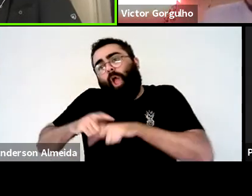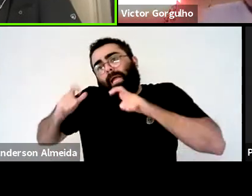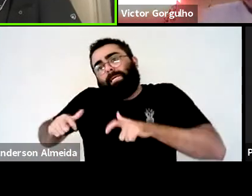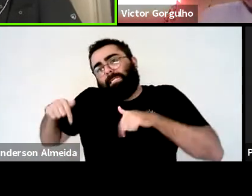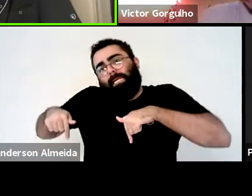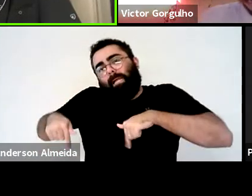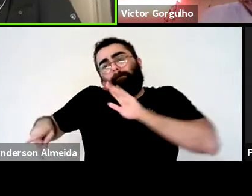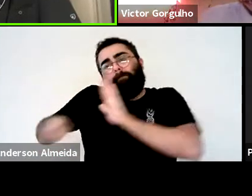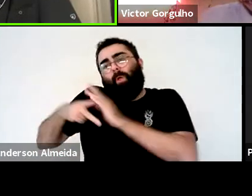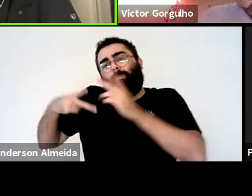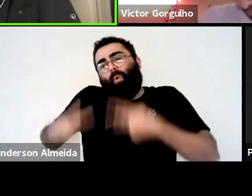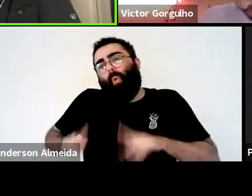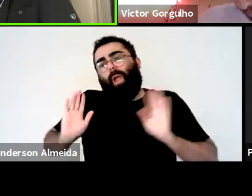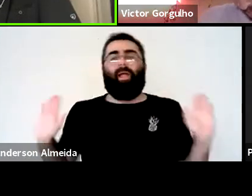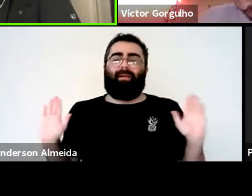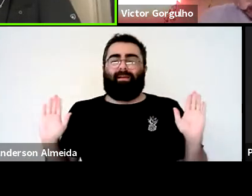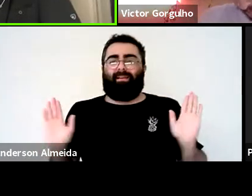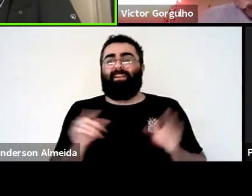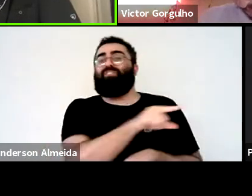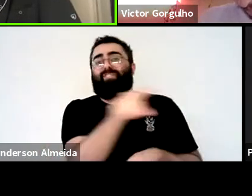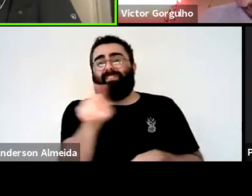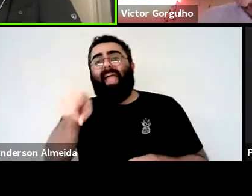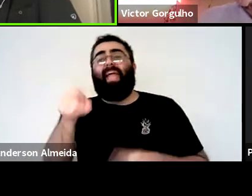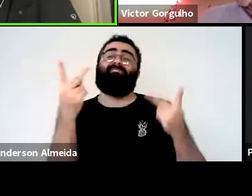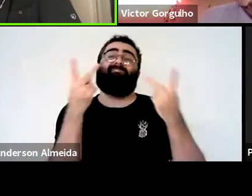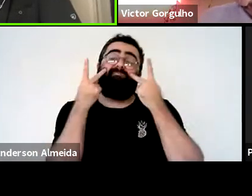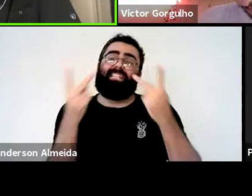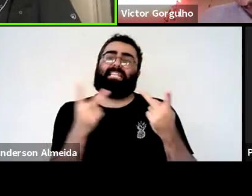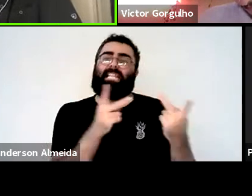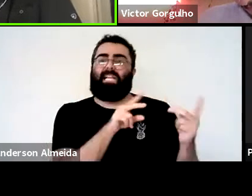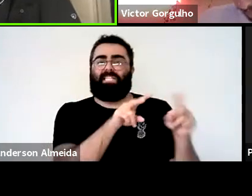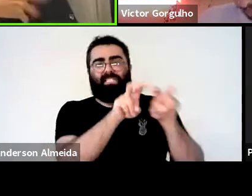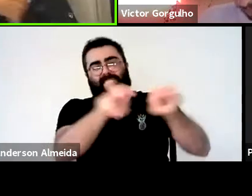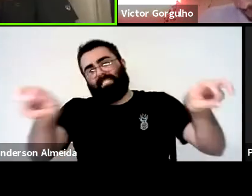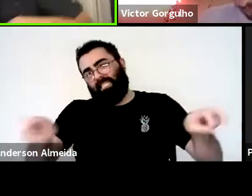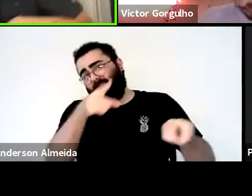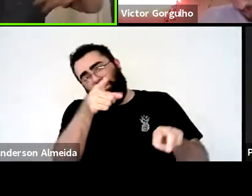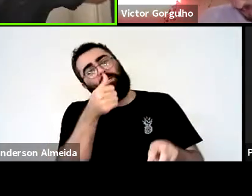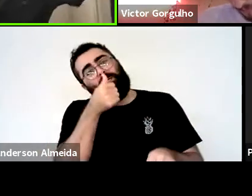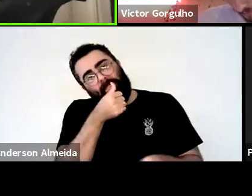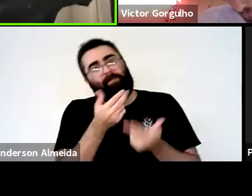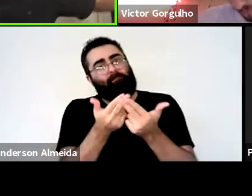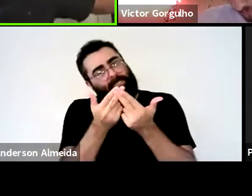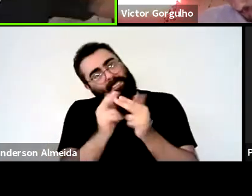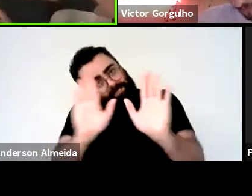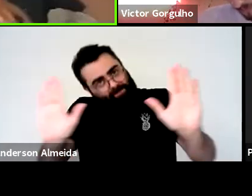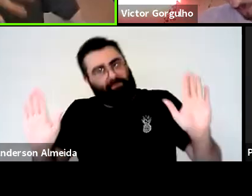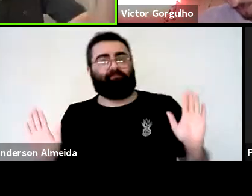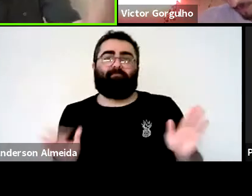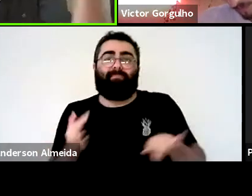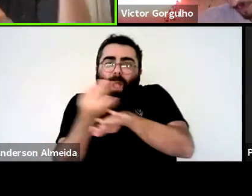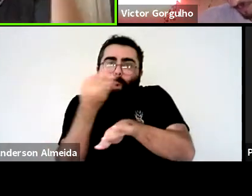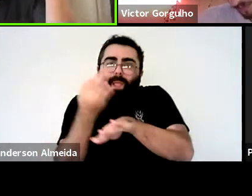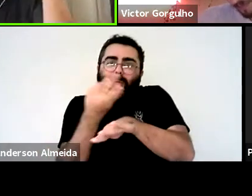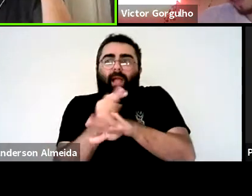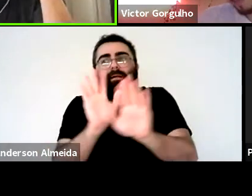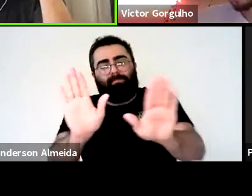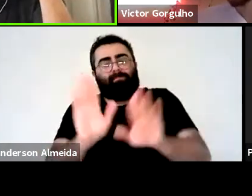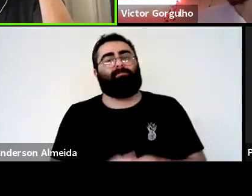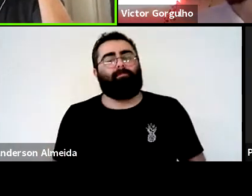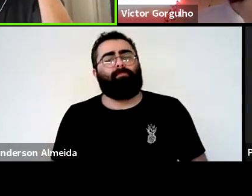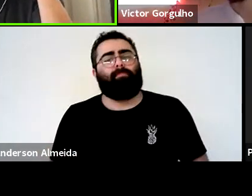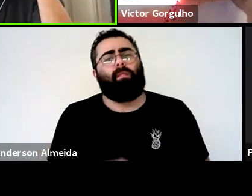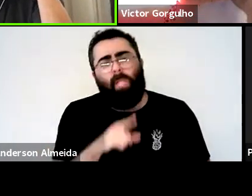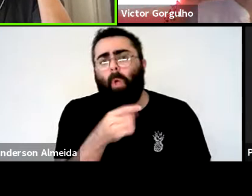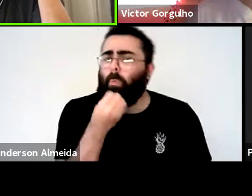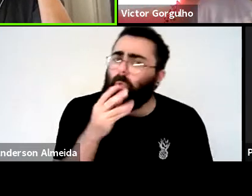aí molecular mesmo, né? Literalmente molecular. Feromonal, né? Tudo isso. Entra-se dentro de